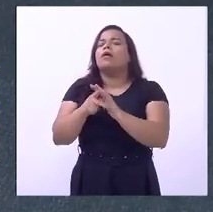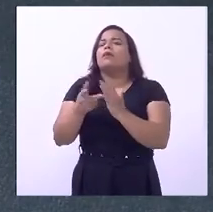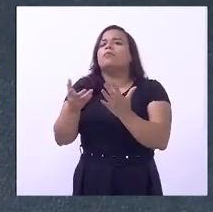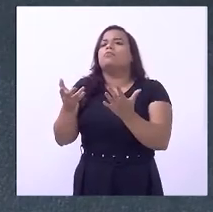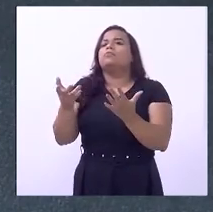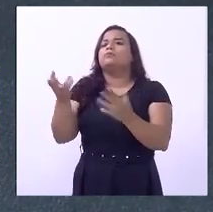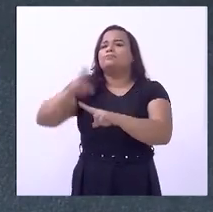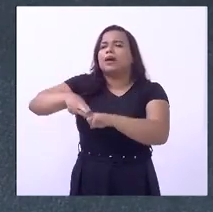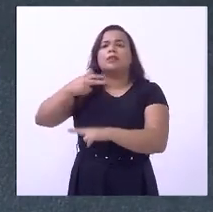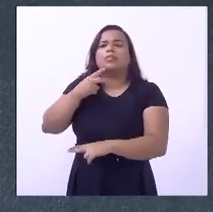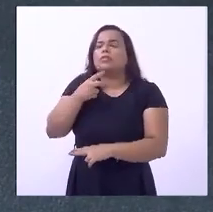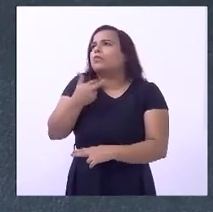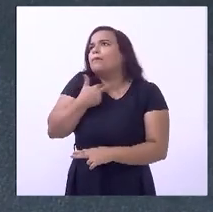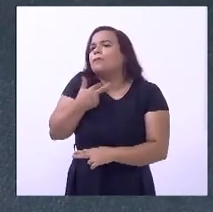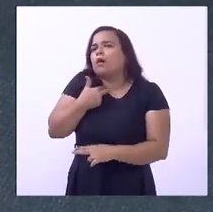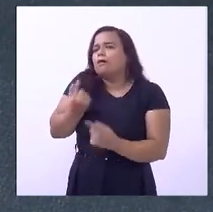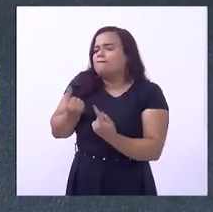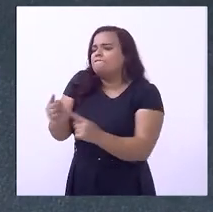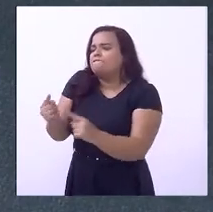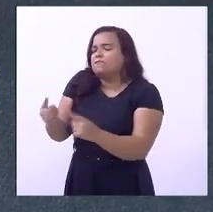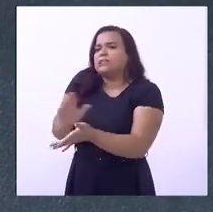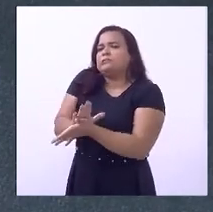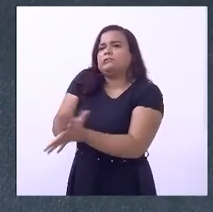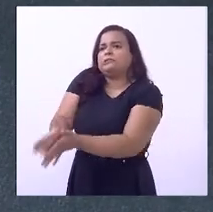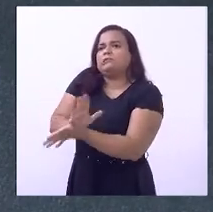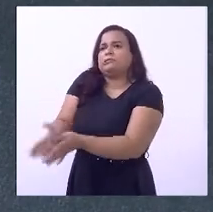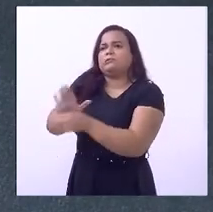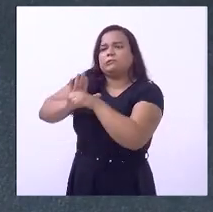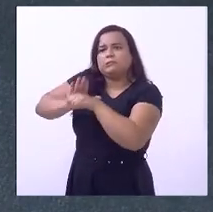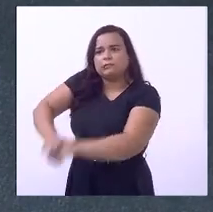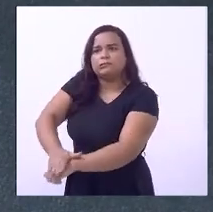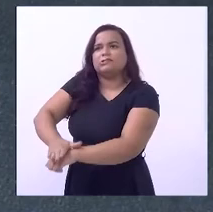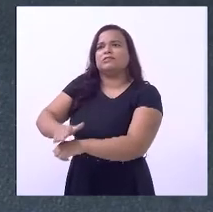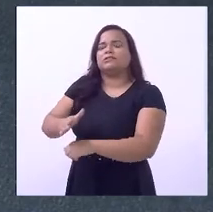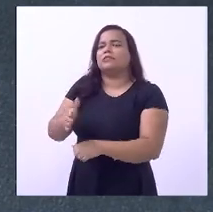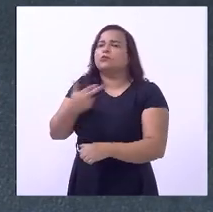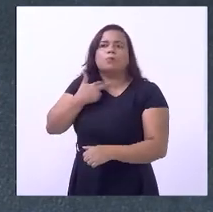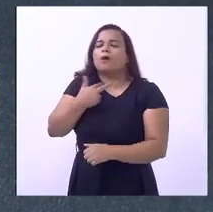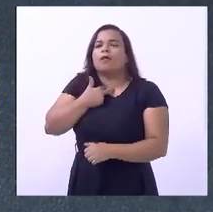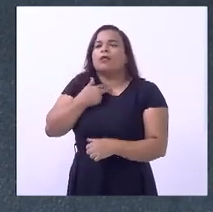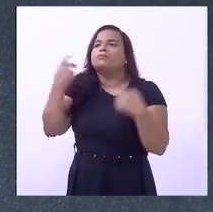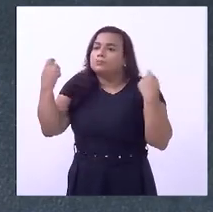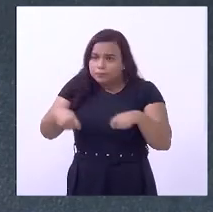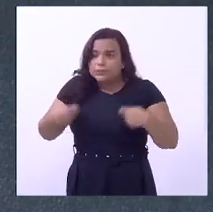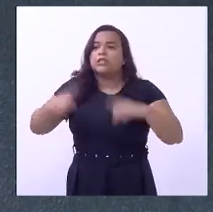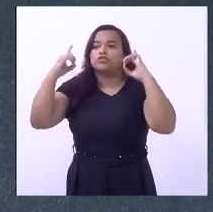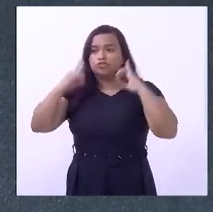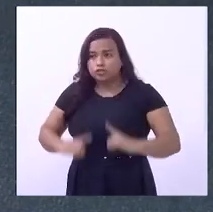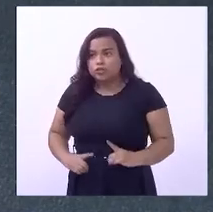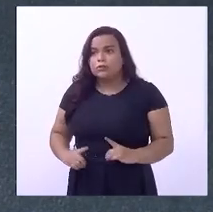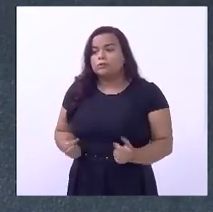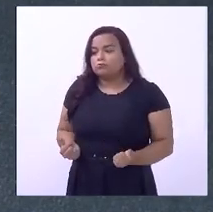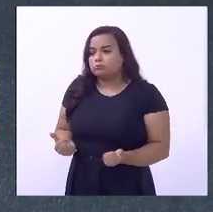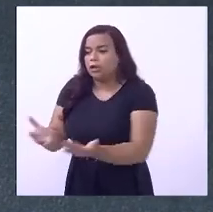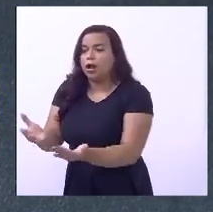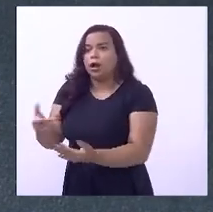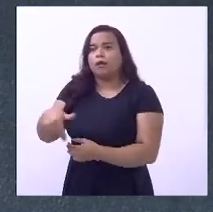de tortura, de opressão. É preciso que haja dignidade para quem